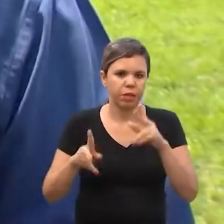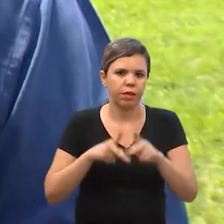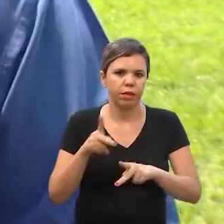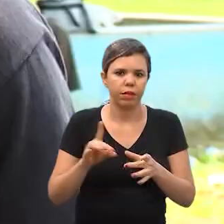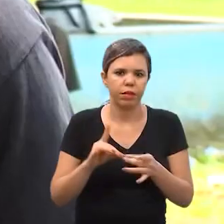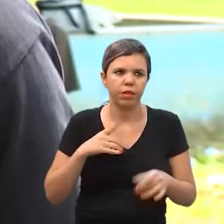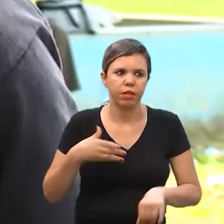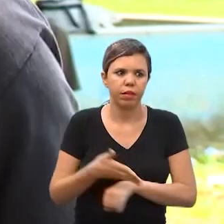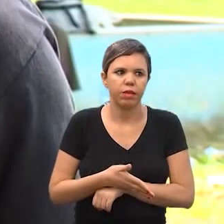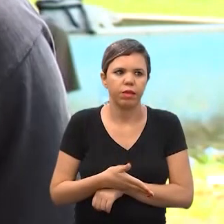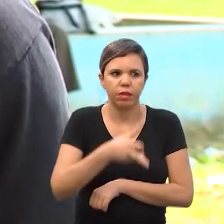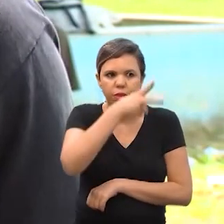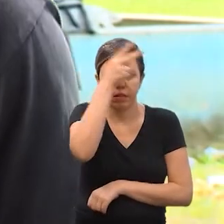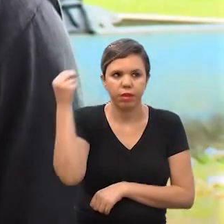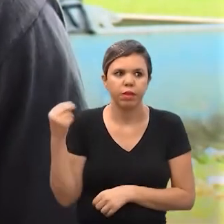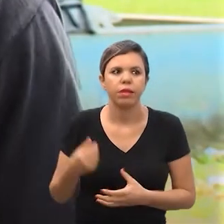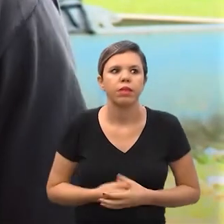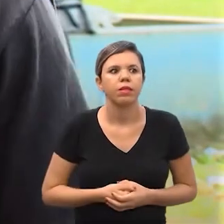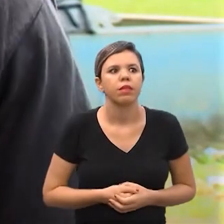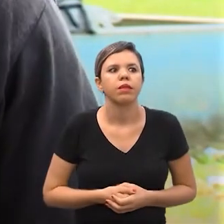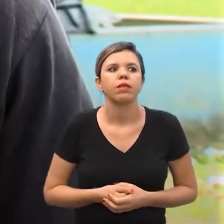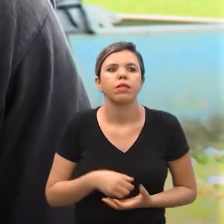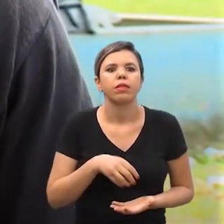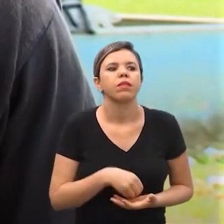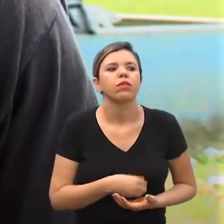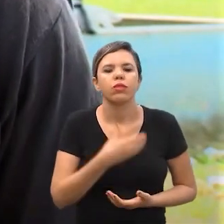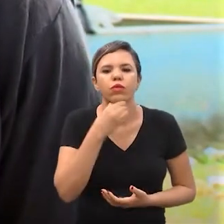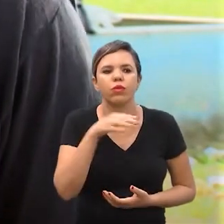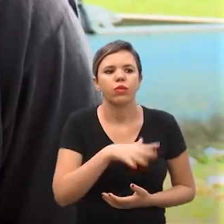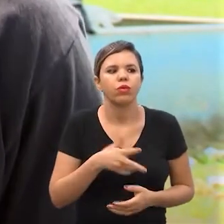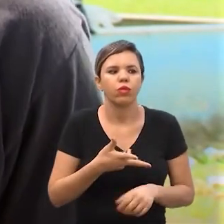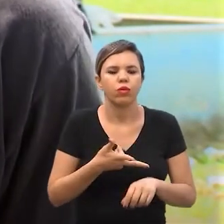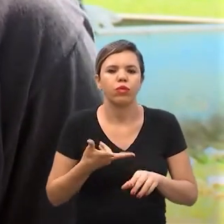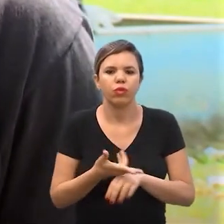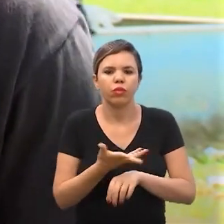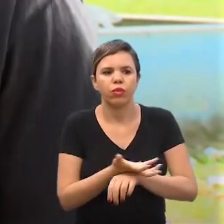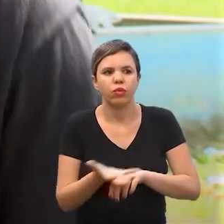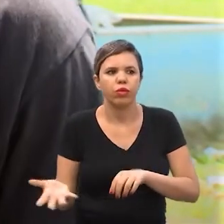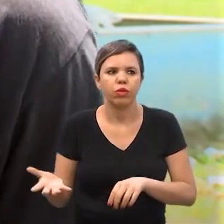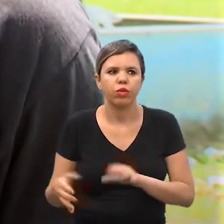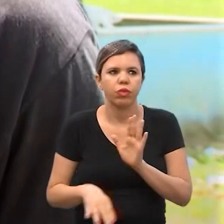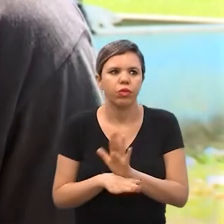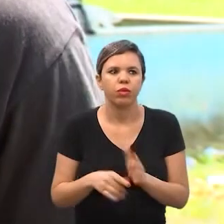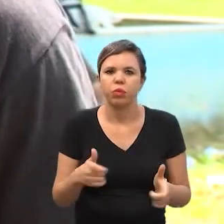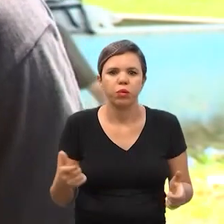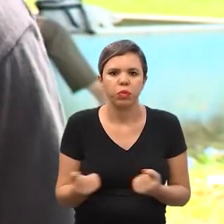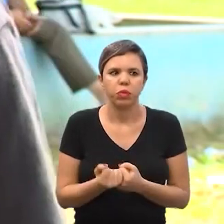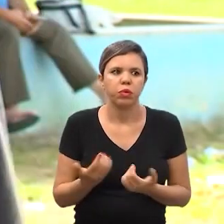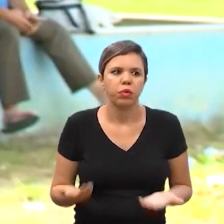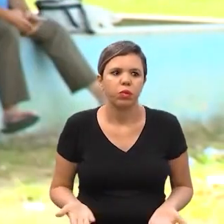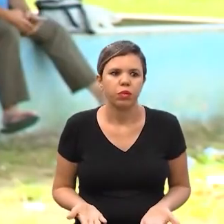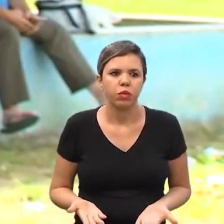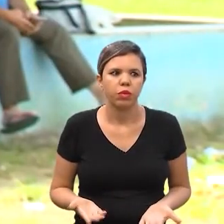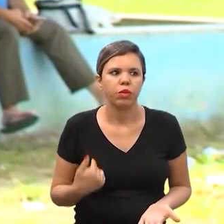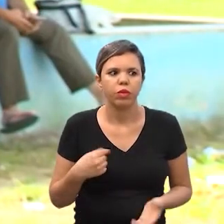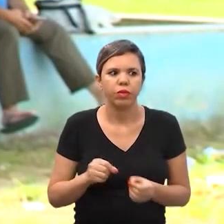comunidade possa ter acesso. A área pública para os órgãos estar podendo cortar o gramado da gente e não tem apoio. E